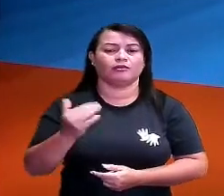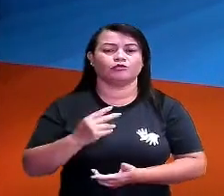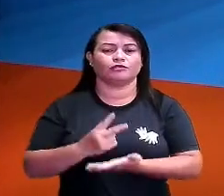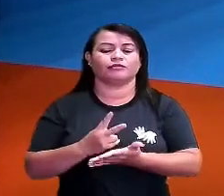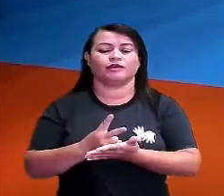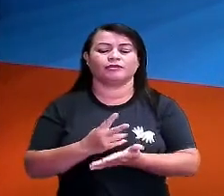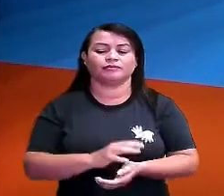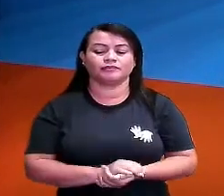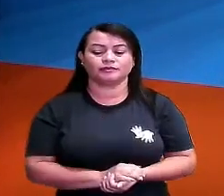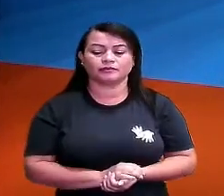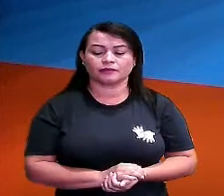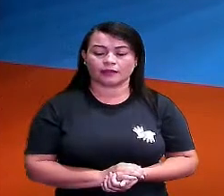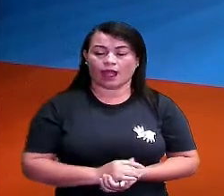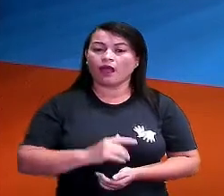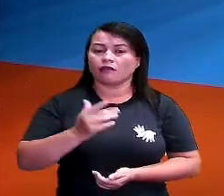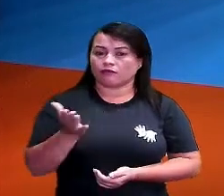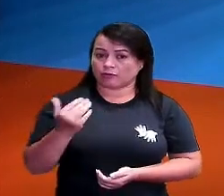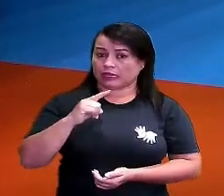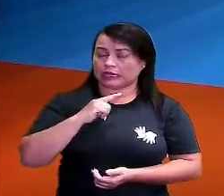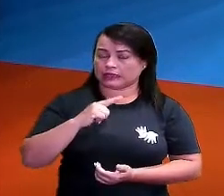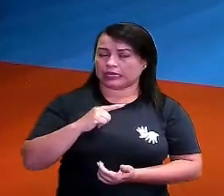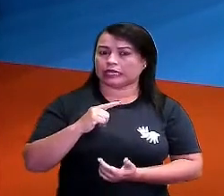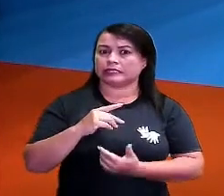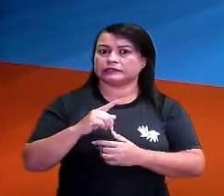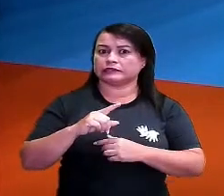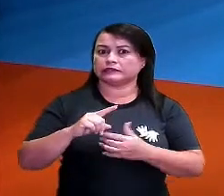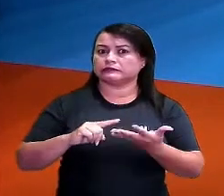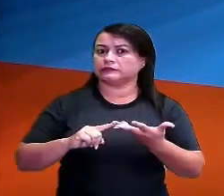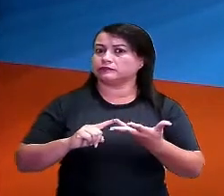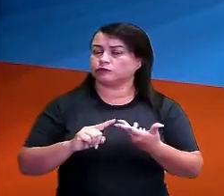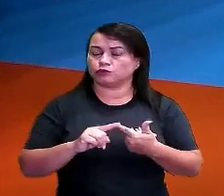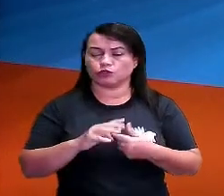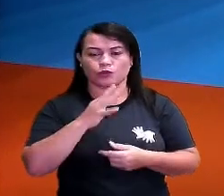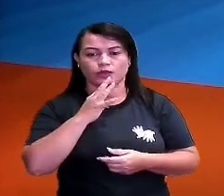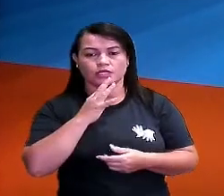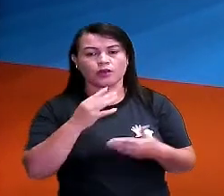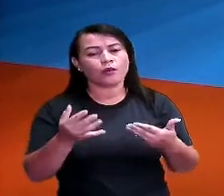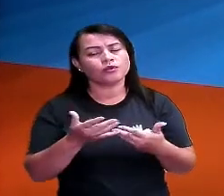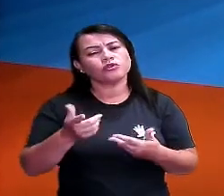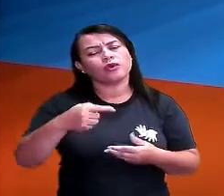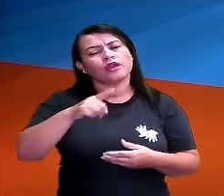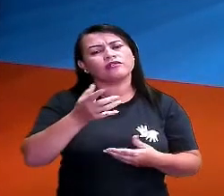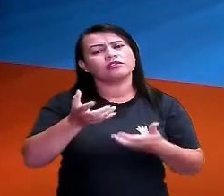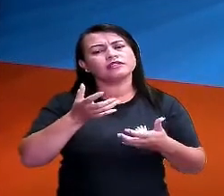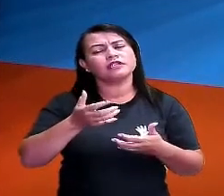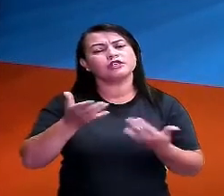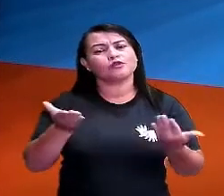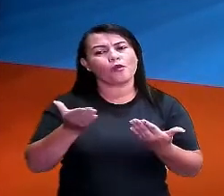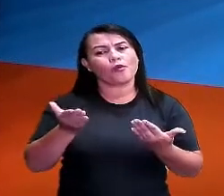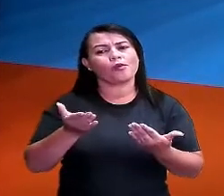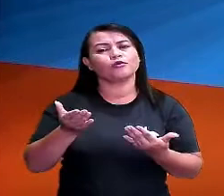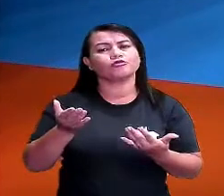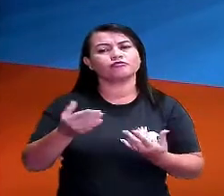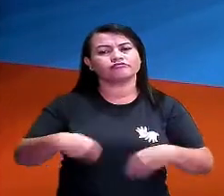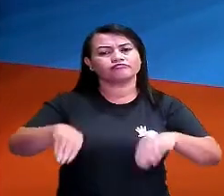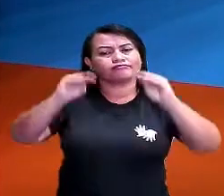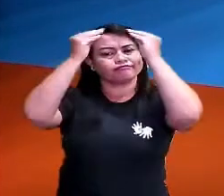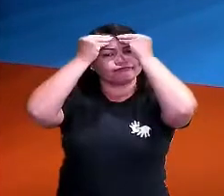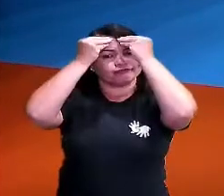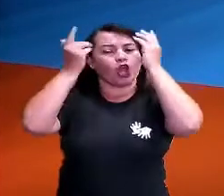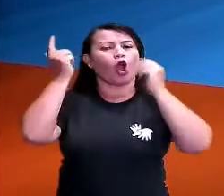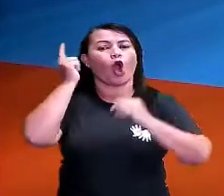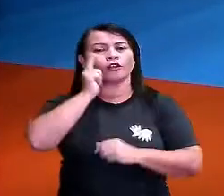seguir? Vamos lá, que tem muito que a gente conhecer aqui hoje e eu quero que você saia da aula aí levando todo